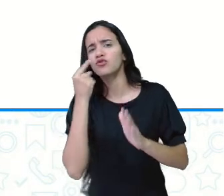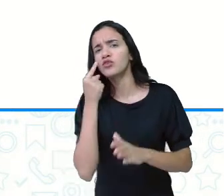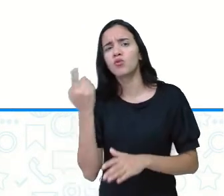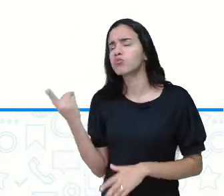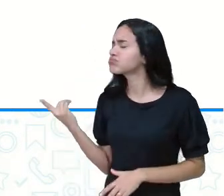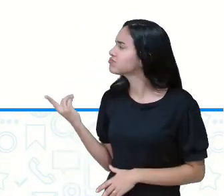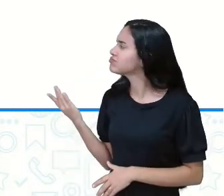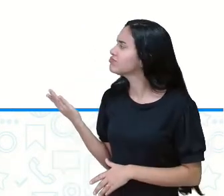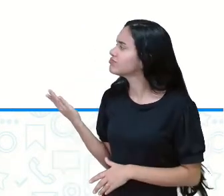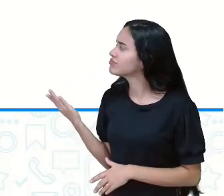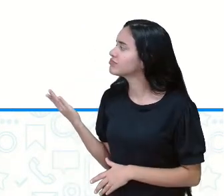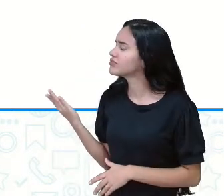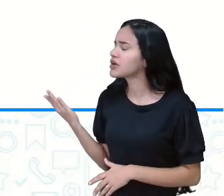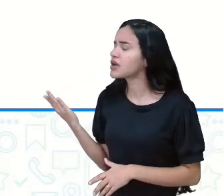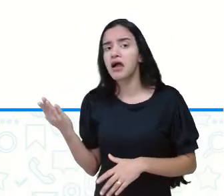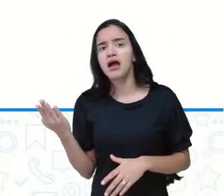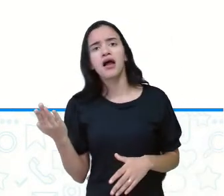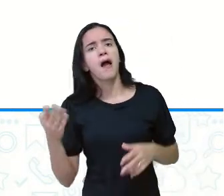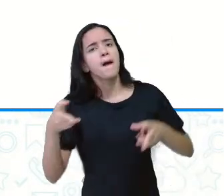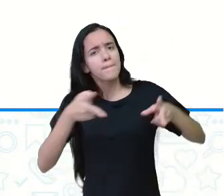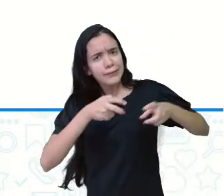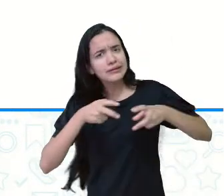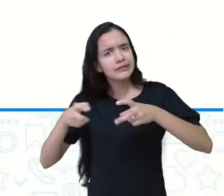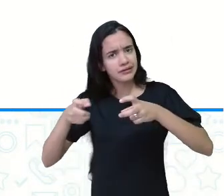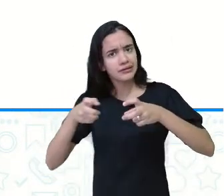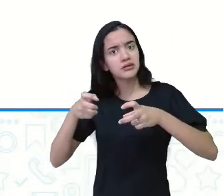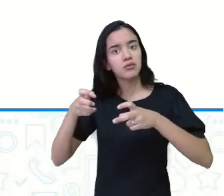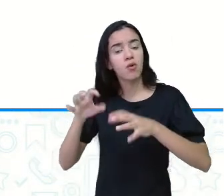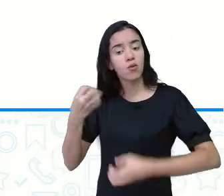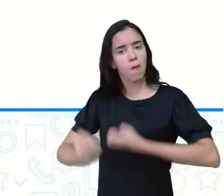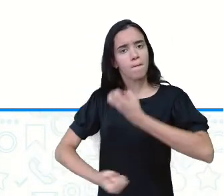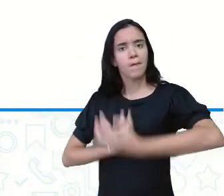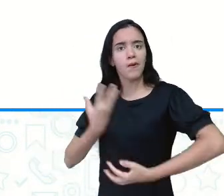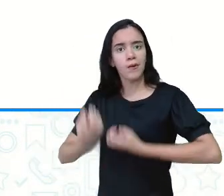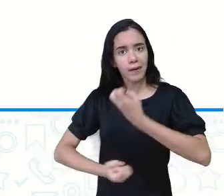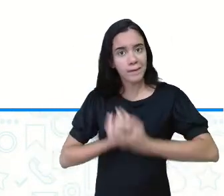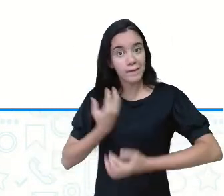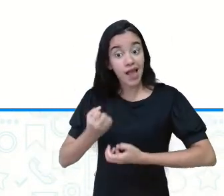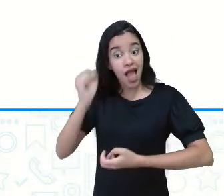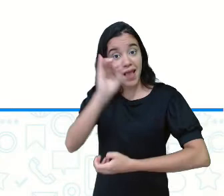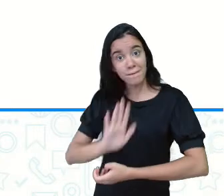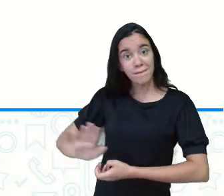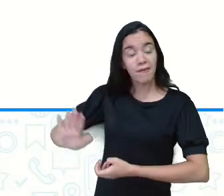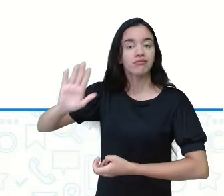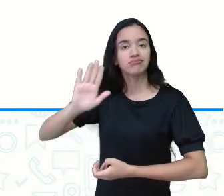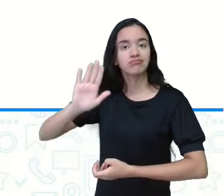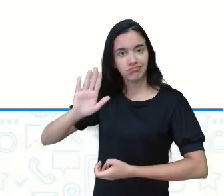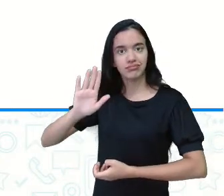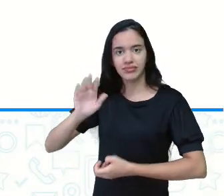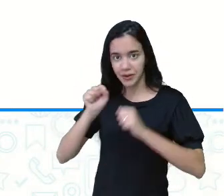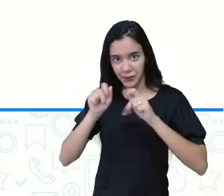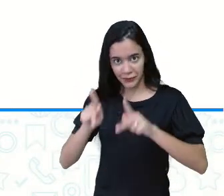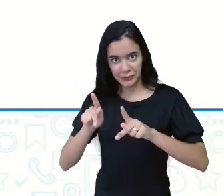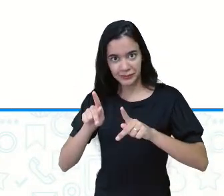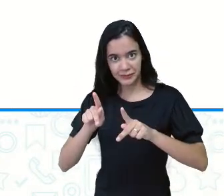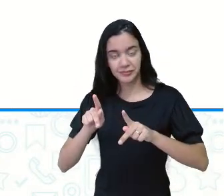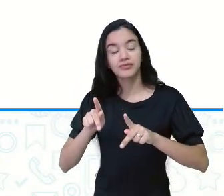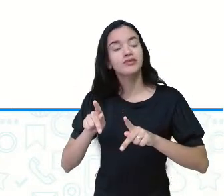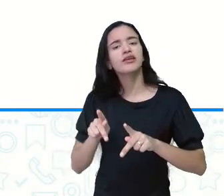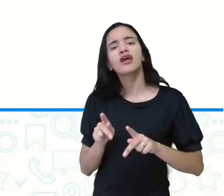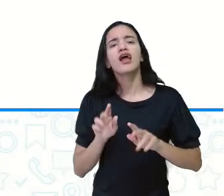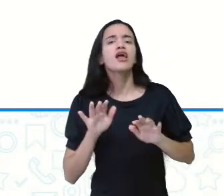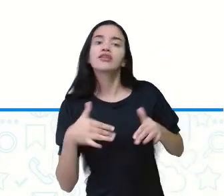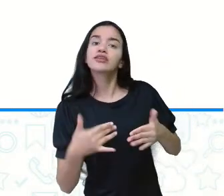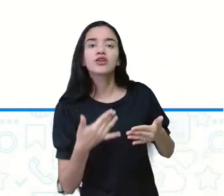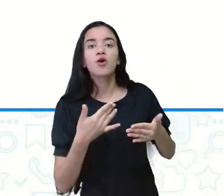poema? Percebam que esse poema aí é através de imagens, tá certo? Então,